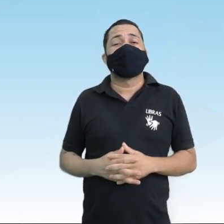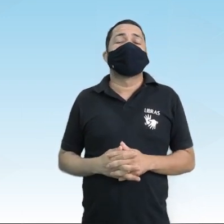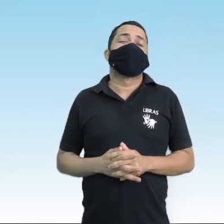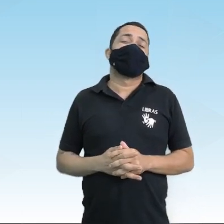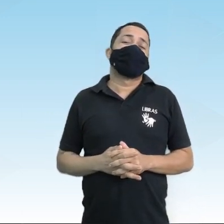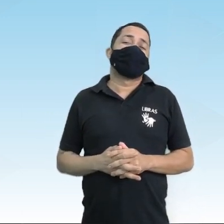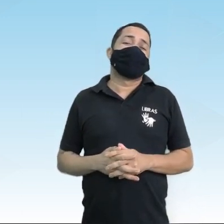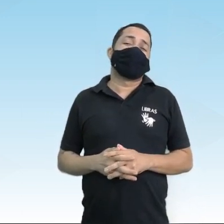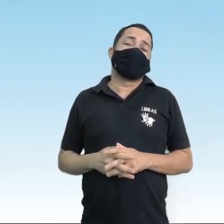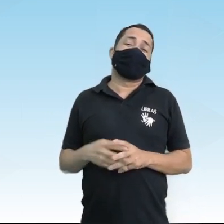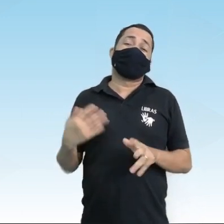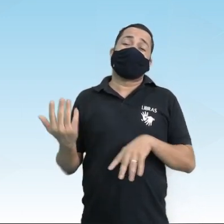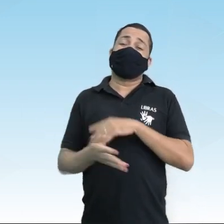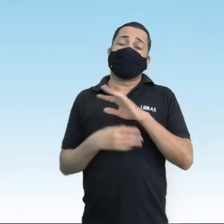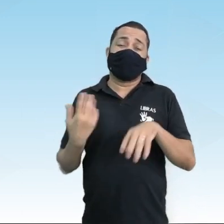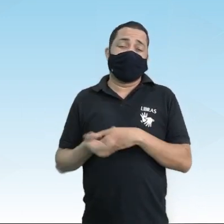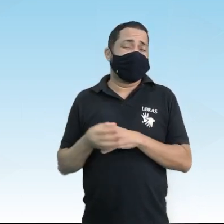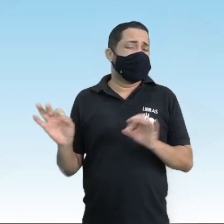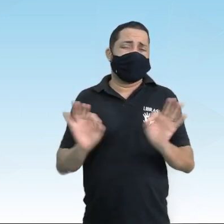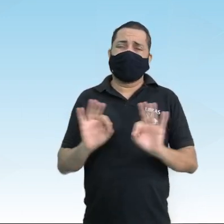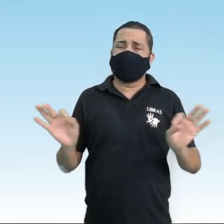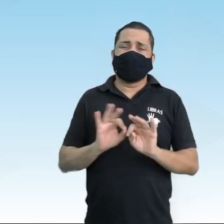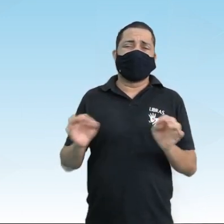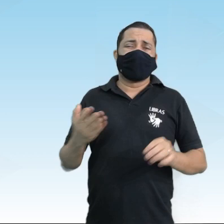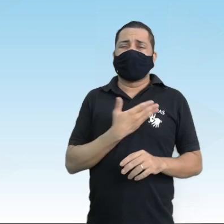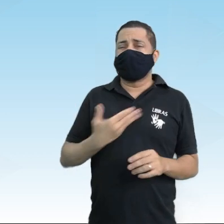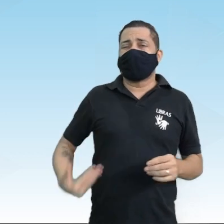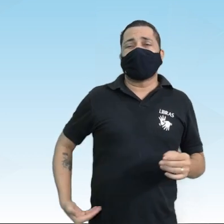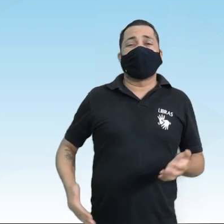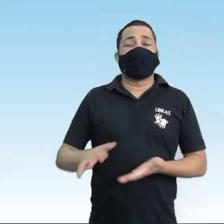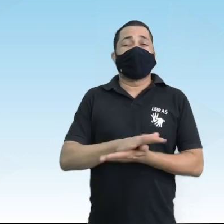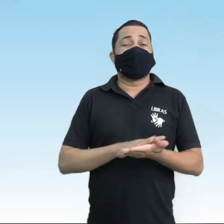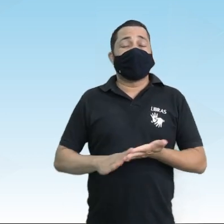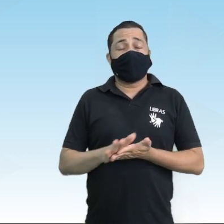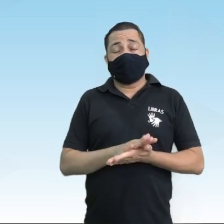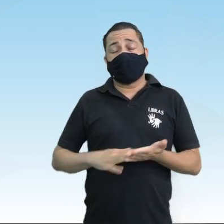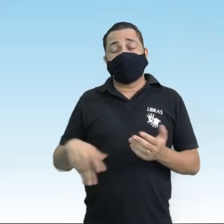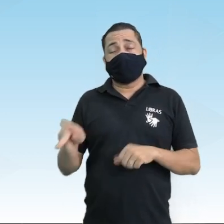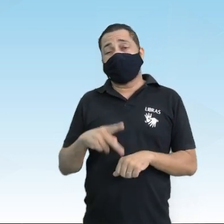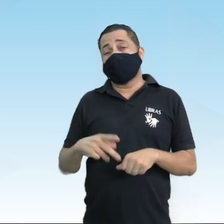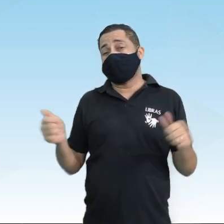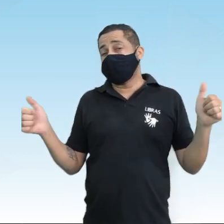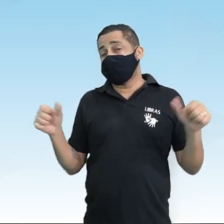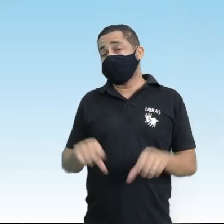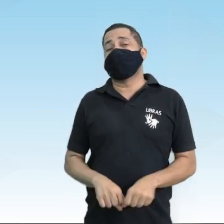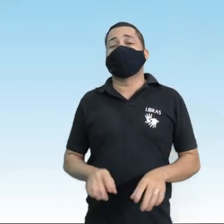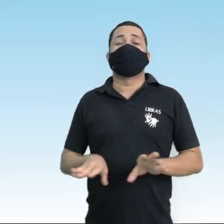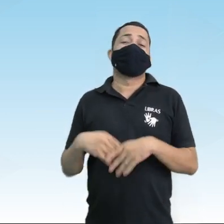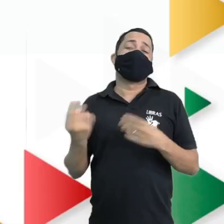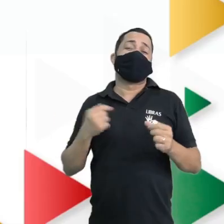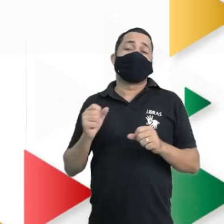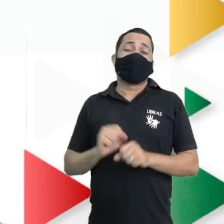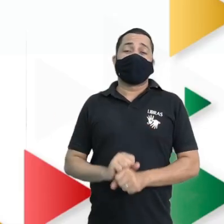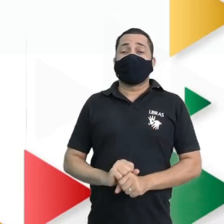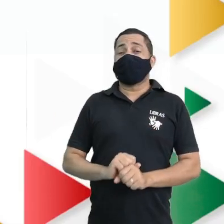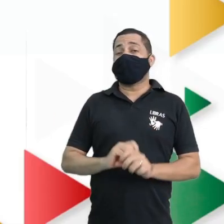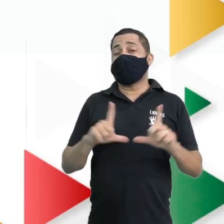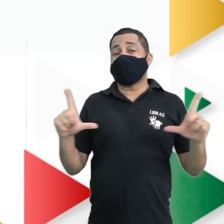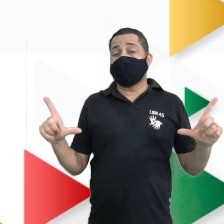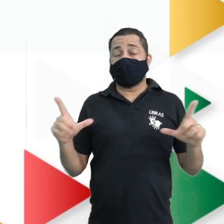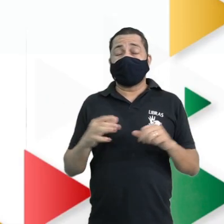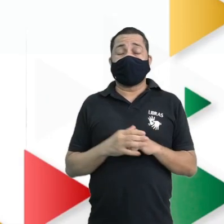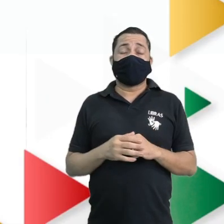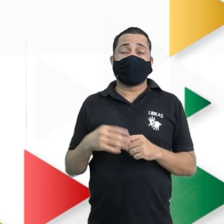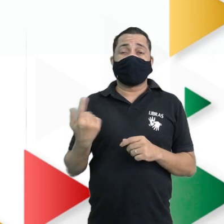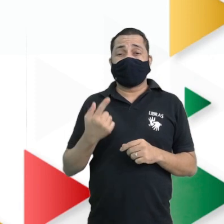verdadeira anarquia, né? Ninguém governava nada e o país se viu num caos. Então vou ampliar para vocês, porque tem esse período aí